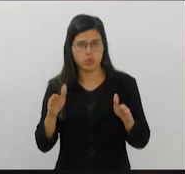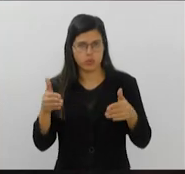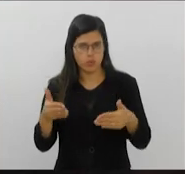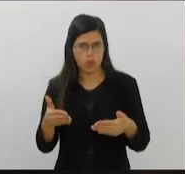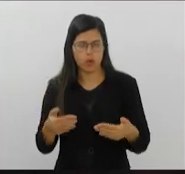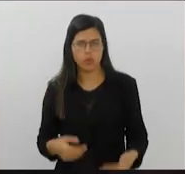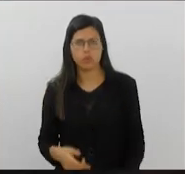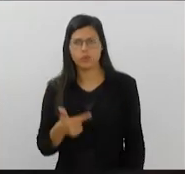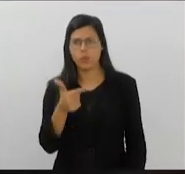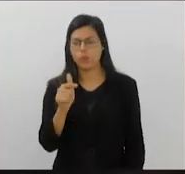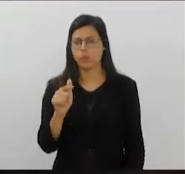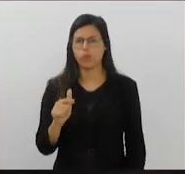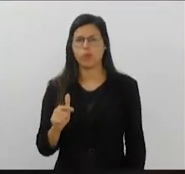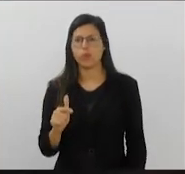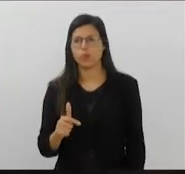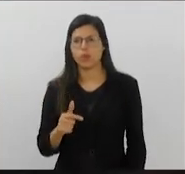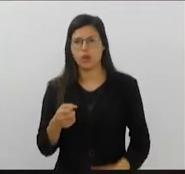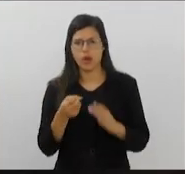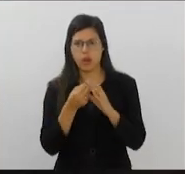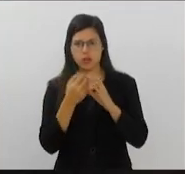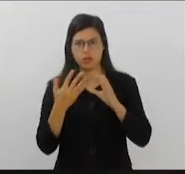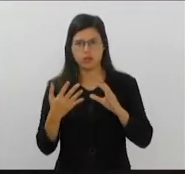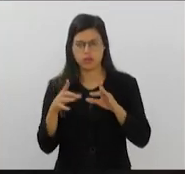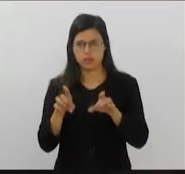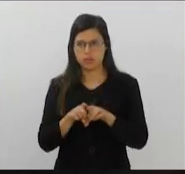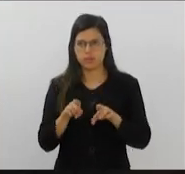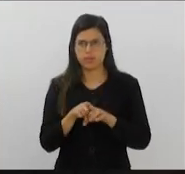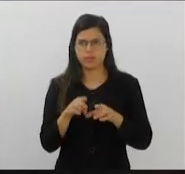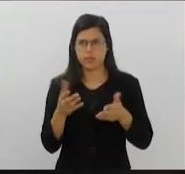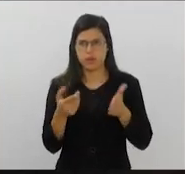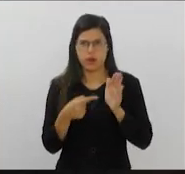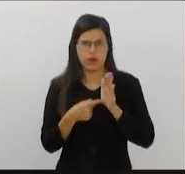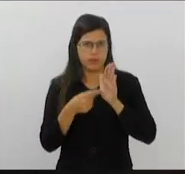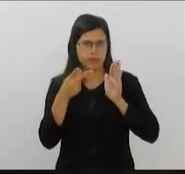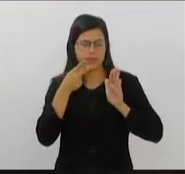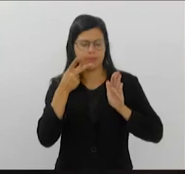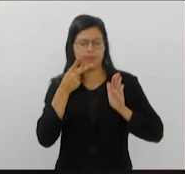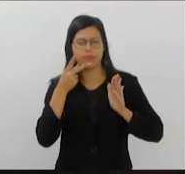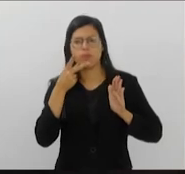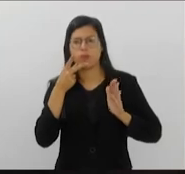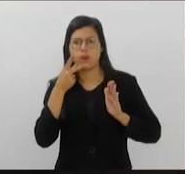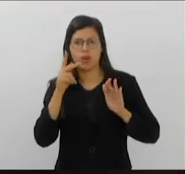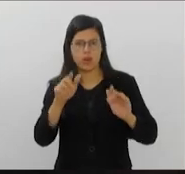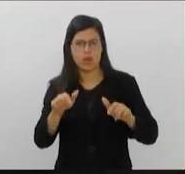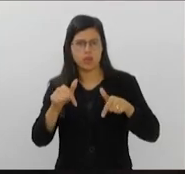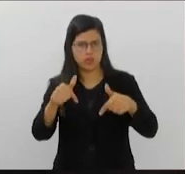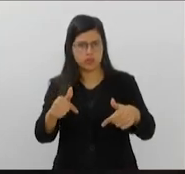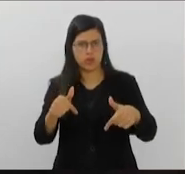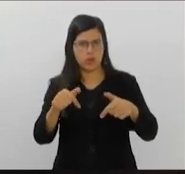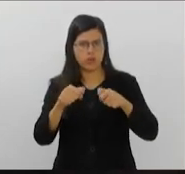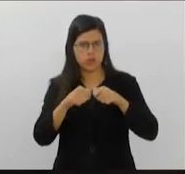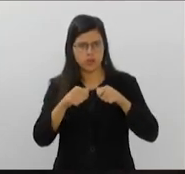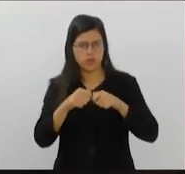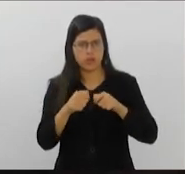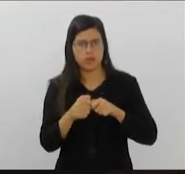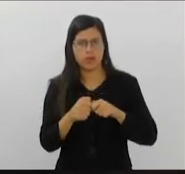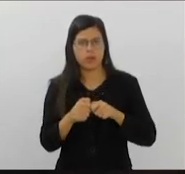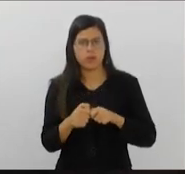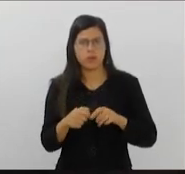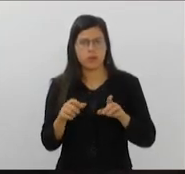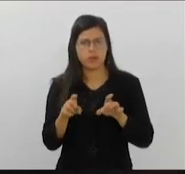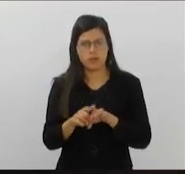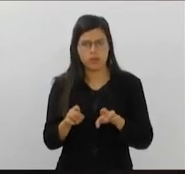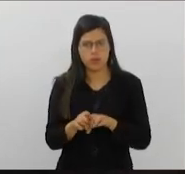outro aspecto também que eu queria destacar em relação às iniciativas que a gente vem fazendo é que também a